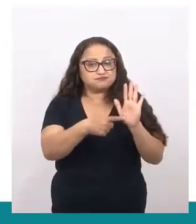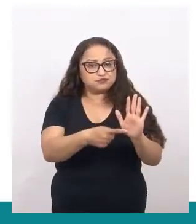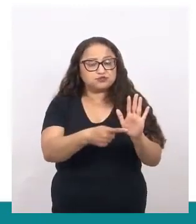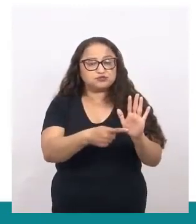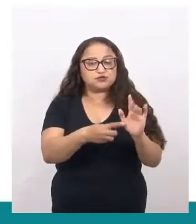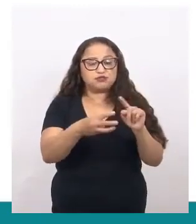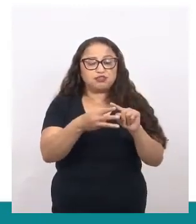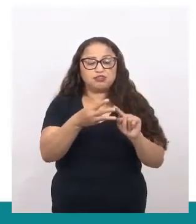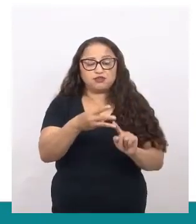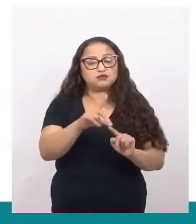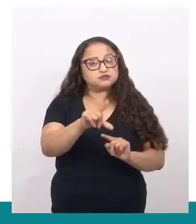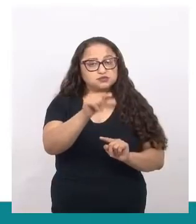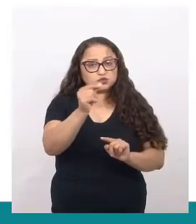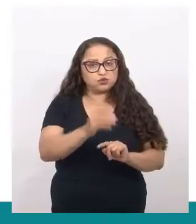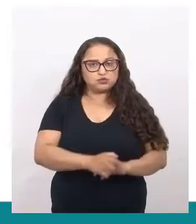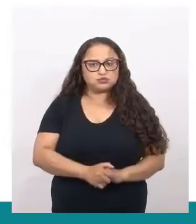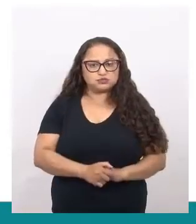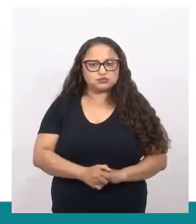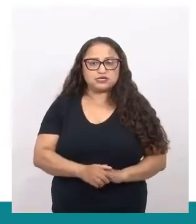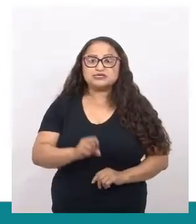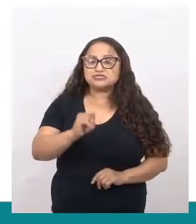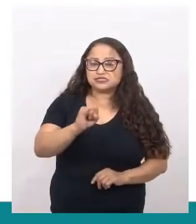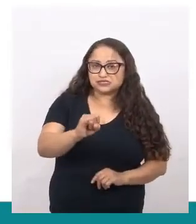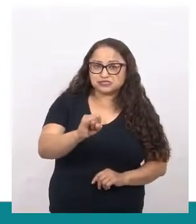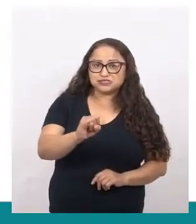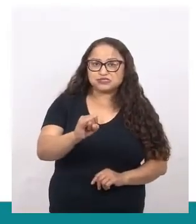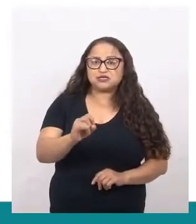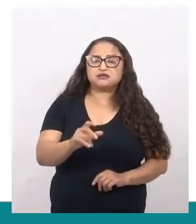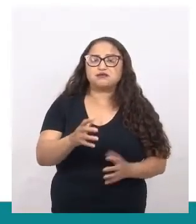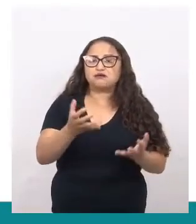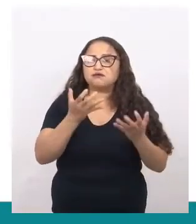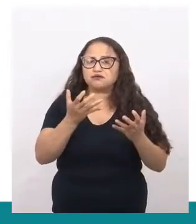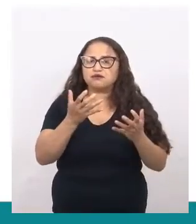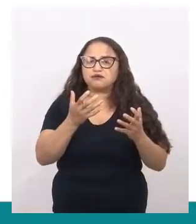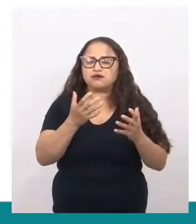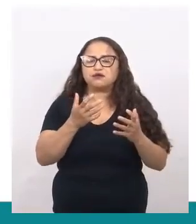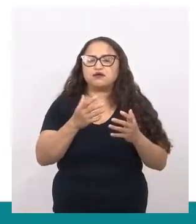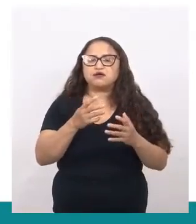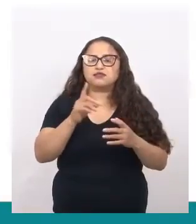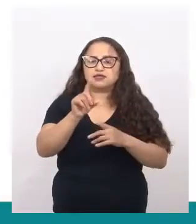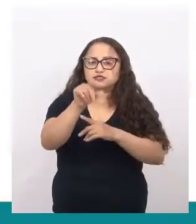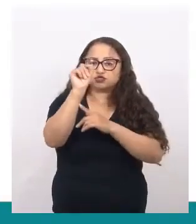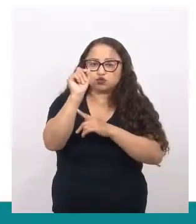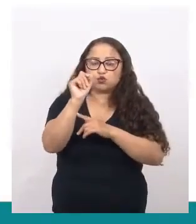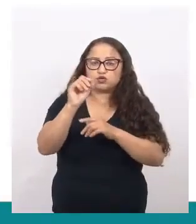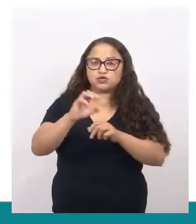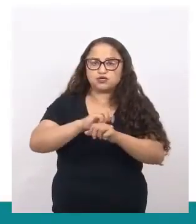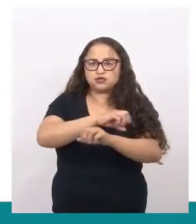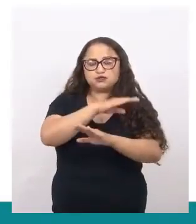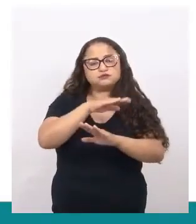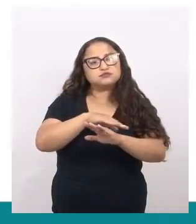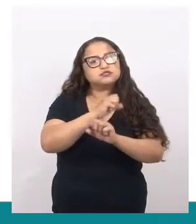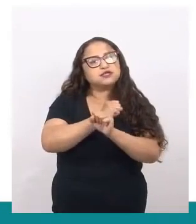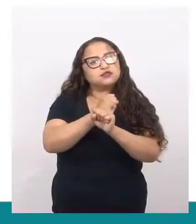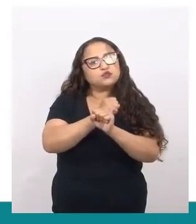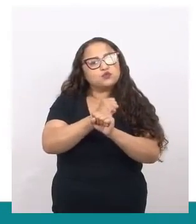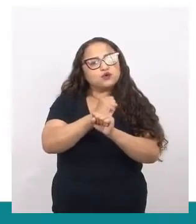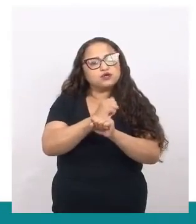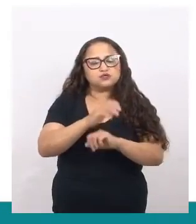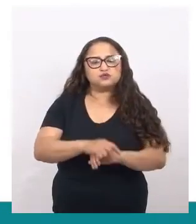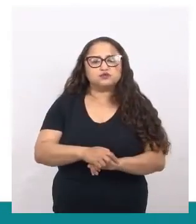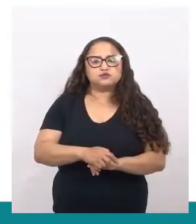três opções. Quando o docente realizar a manifestação de interesse dele aqui na opção anual, ele vai